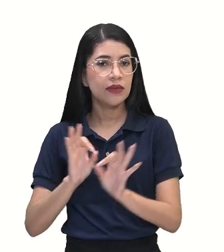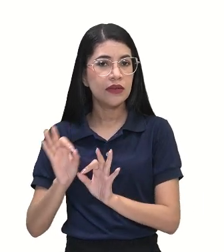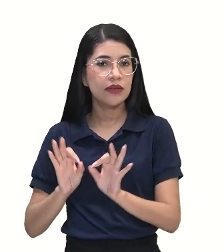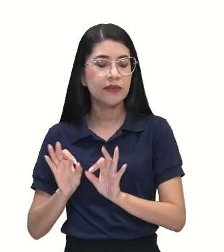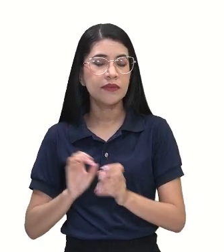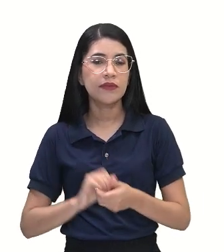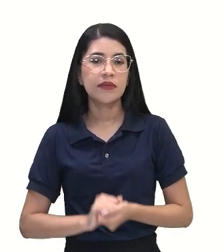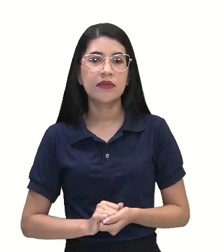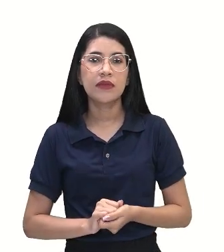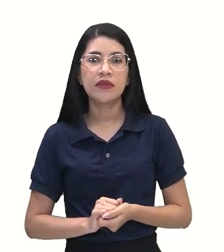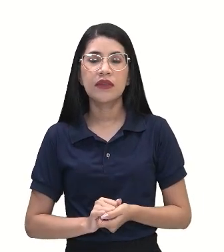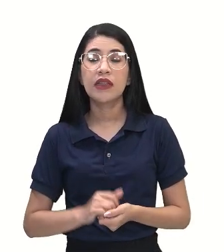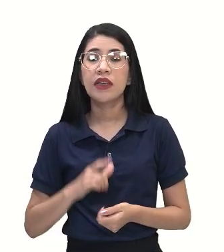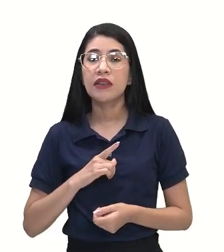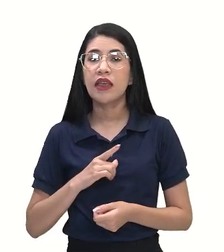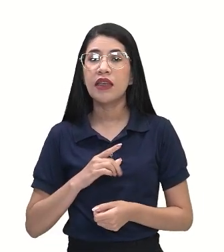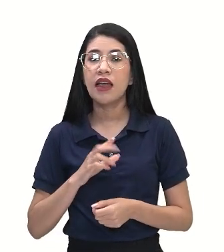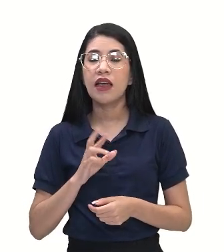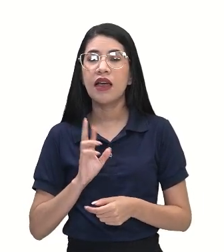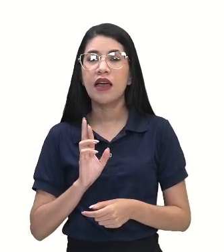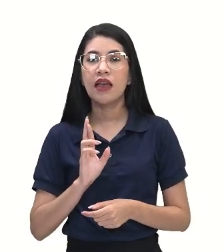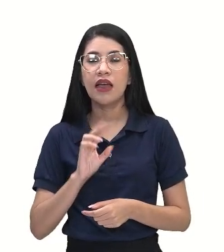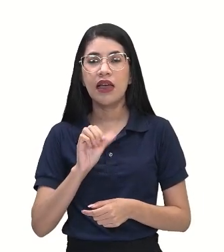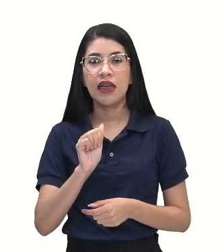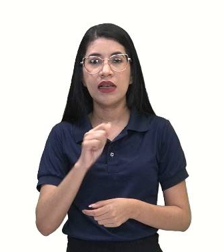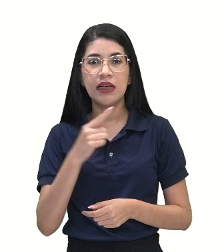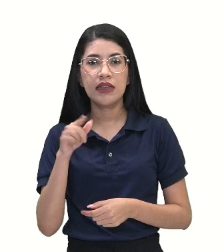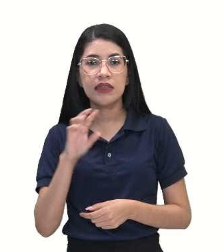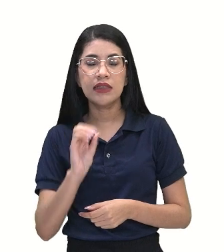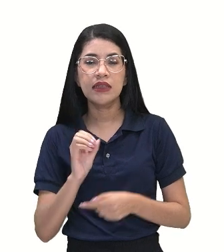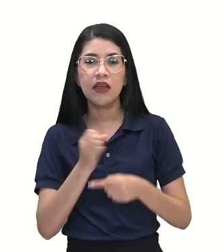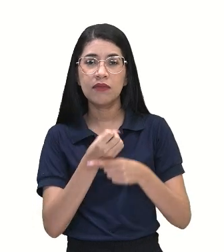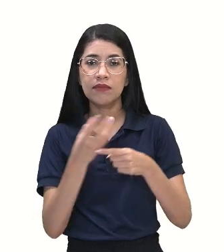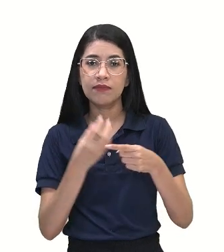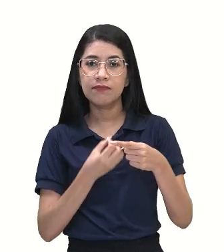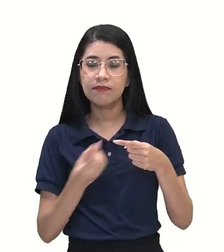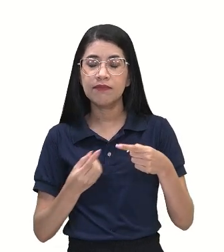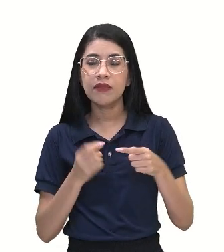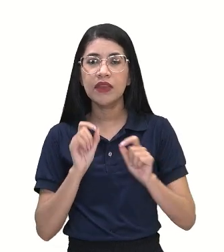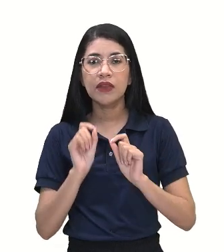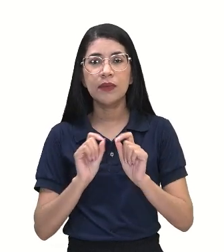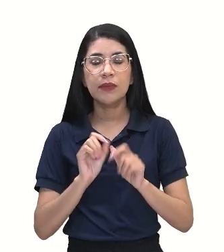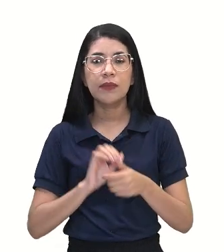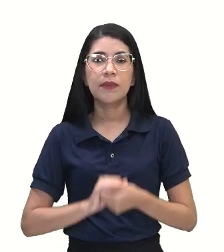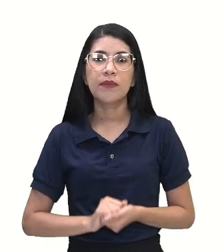de razão, tá? O que é a razão? A razão